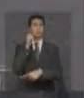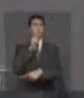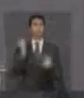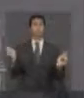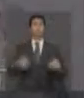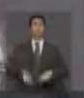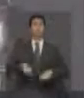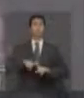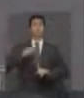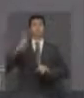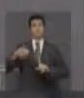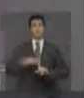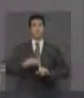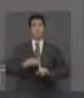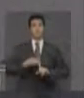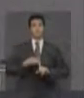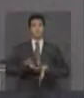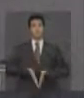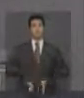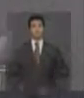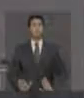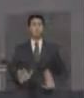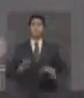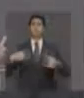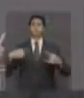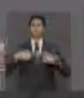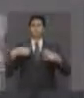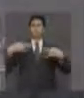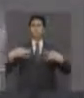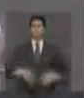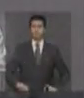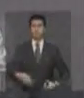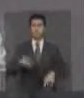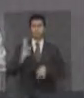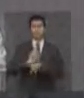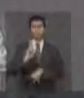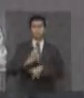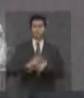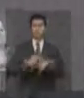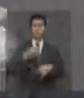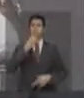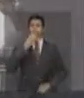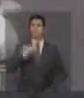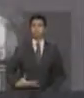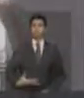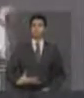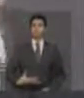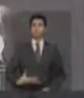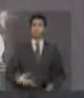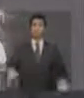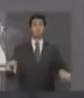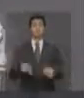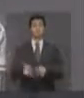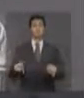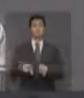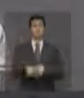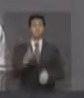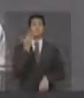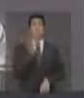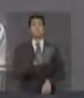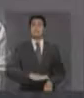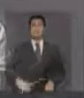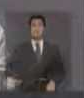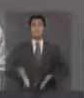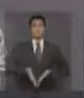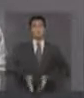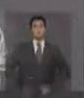de forma humana, com atendimento e proteção. E dar atendimento às crianças,